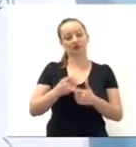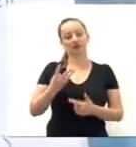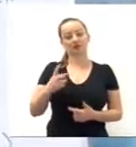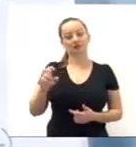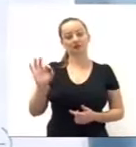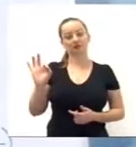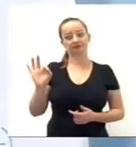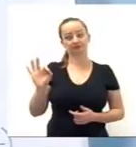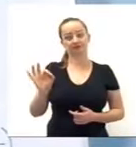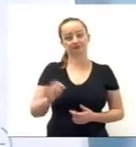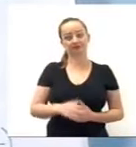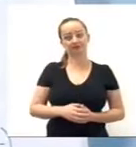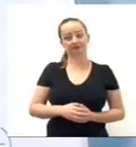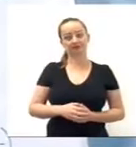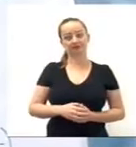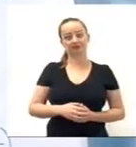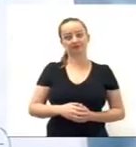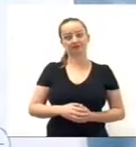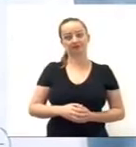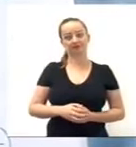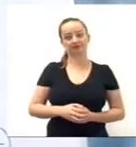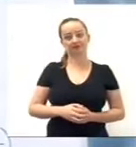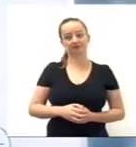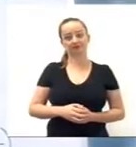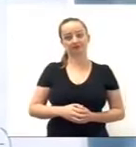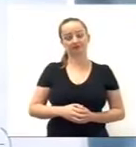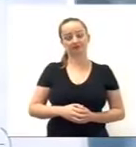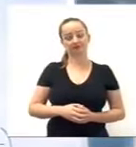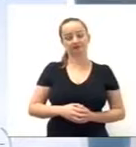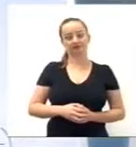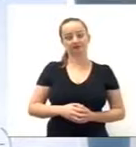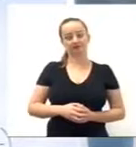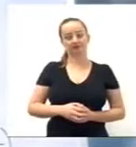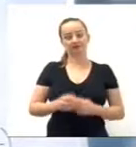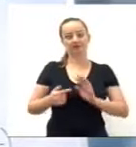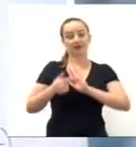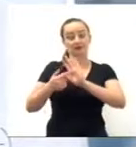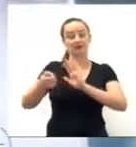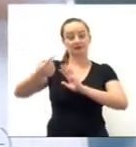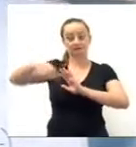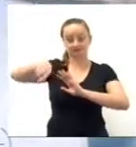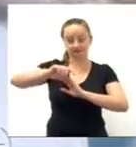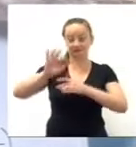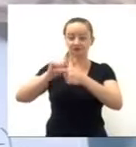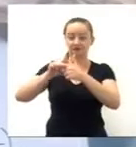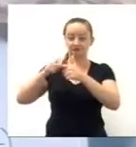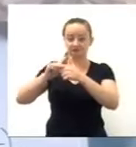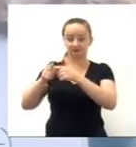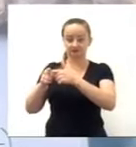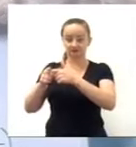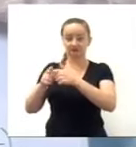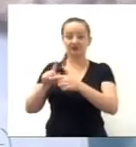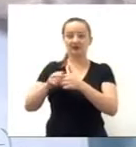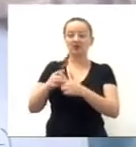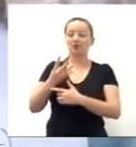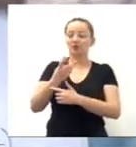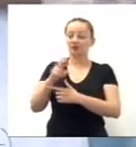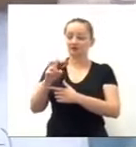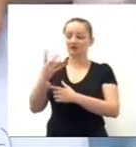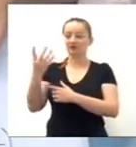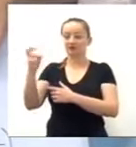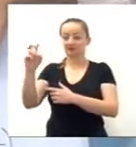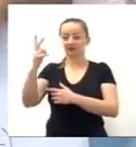graus e passei os triângulos, né, mostrando aí para vocês, tá? Sempre o ângulo de